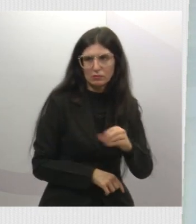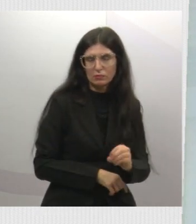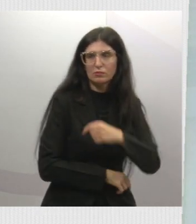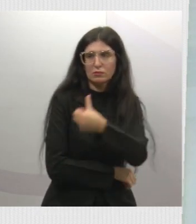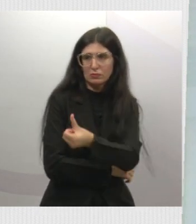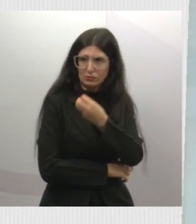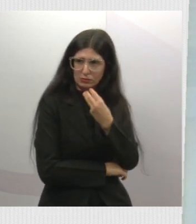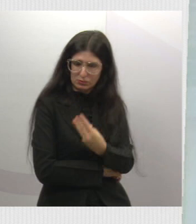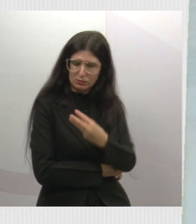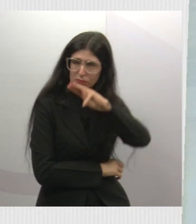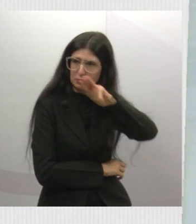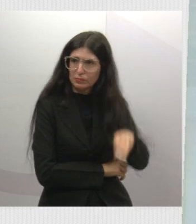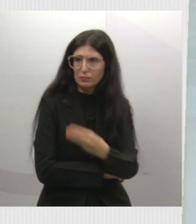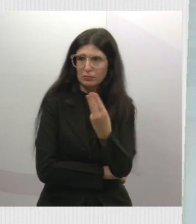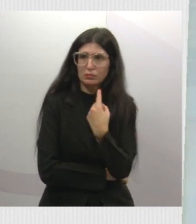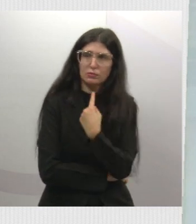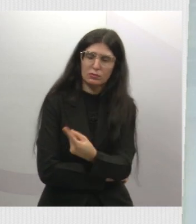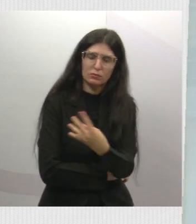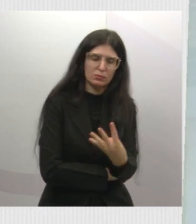63.146.000,